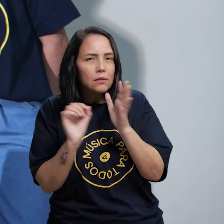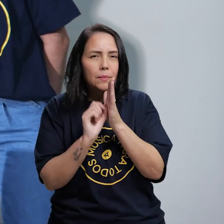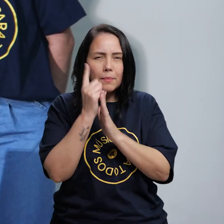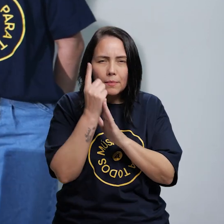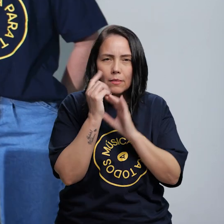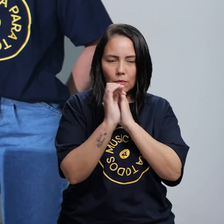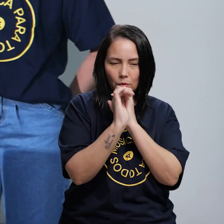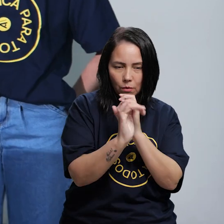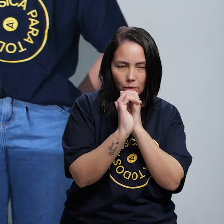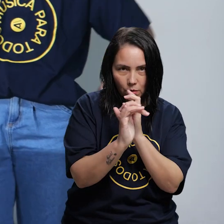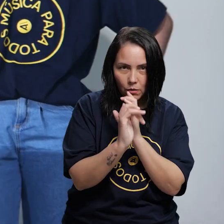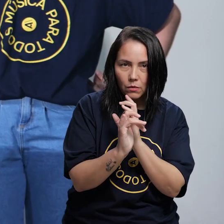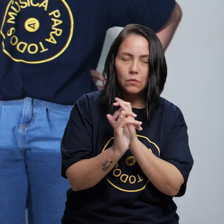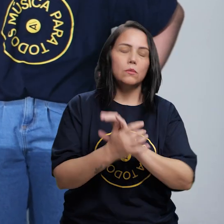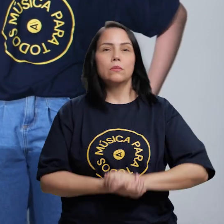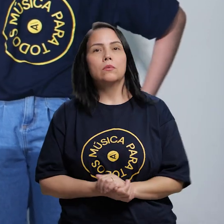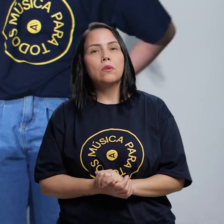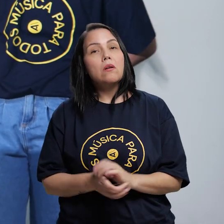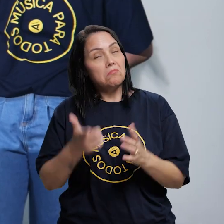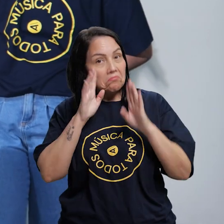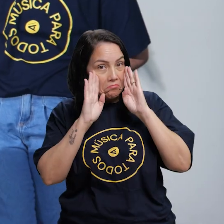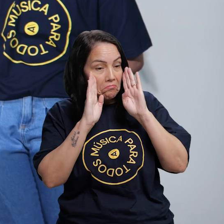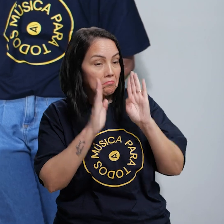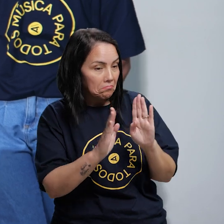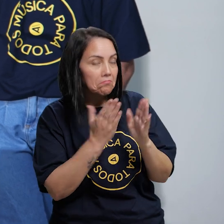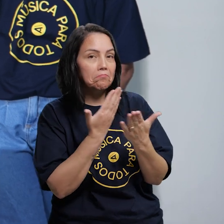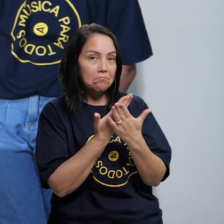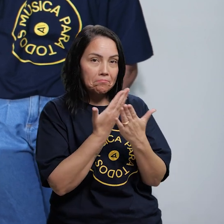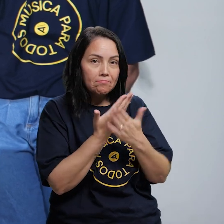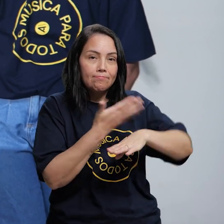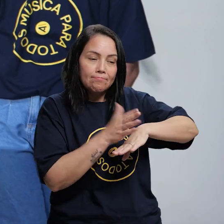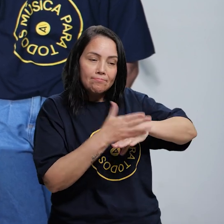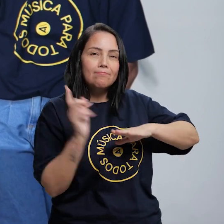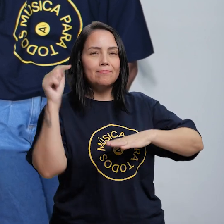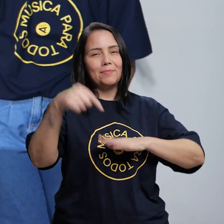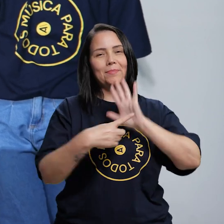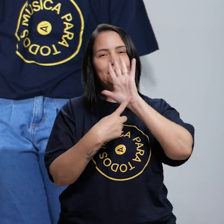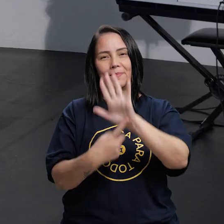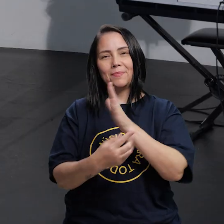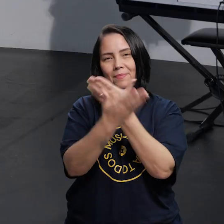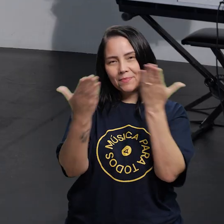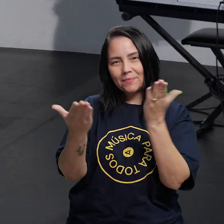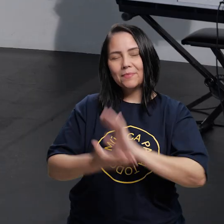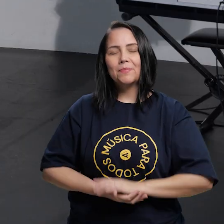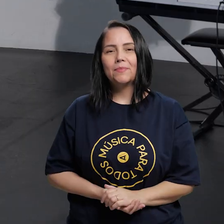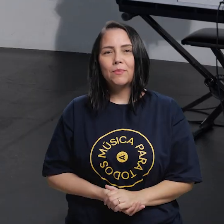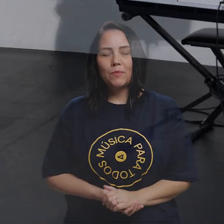primeiros exercícios de flauta que a gente faz. Mas ela se dedicou bastante, ensaiou bastante para fazer bonito aqui para vocês.